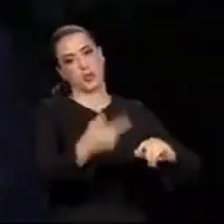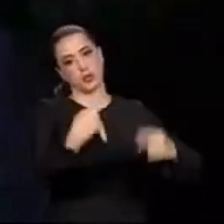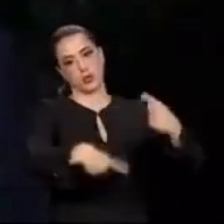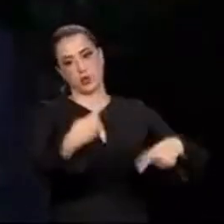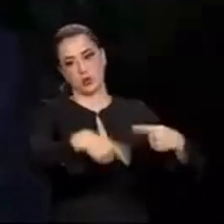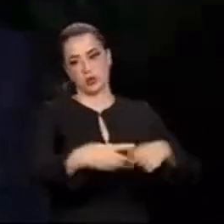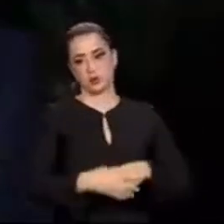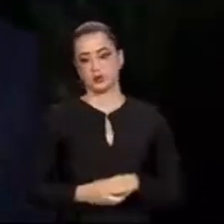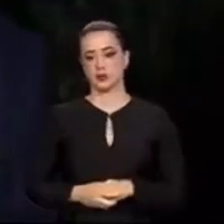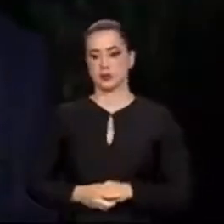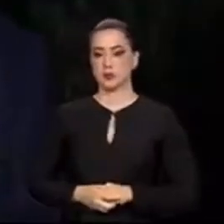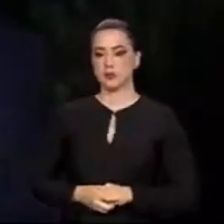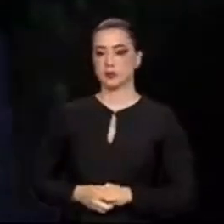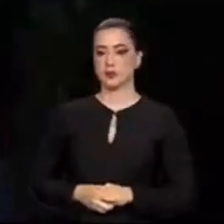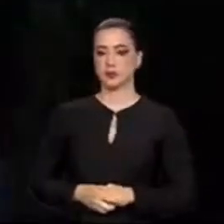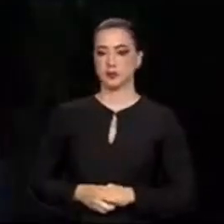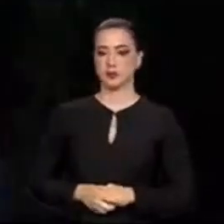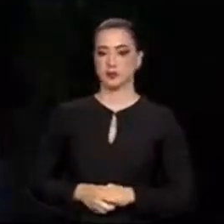Nacional